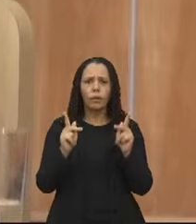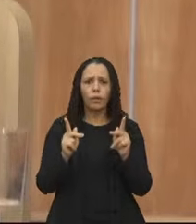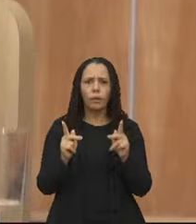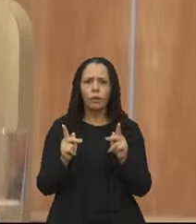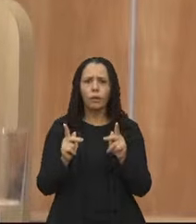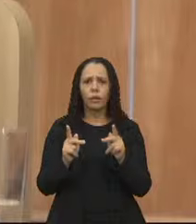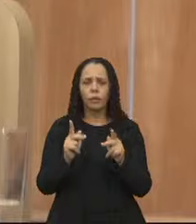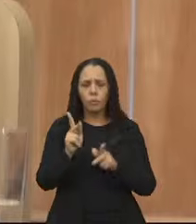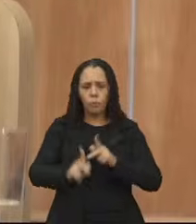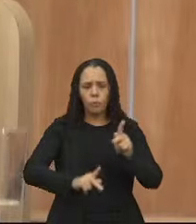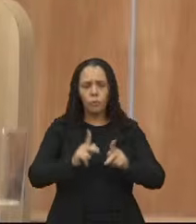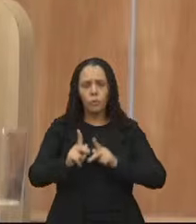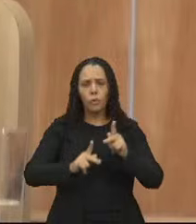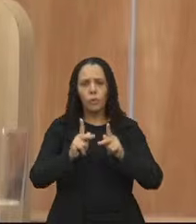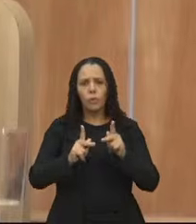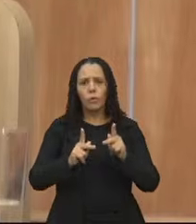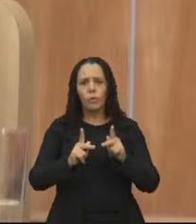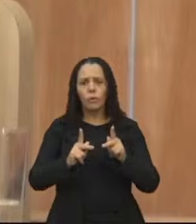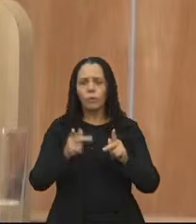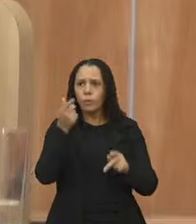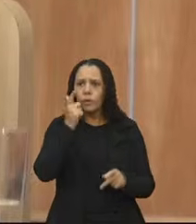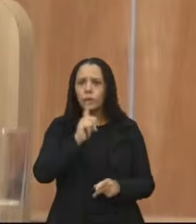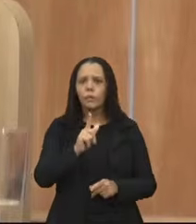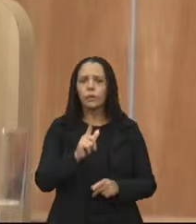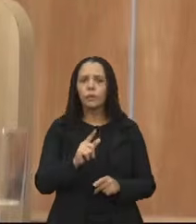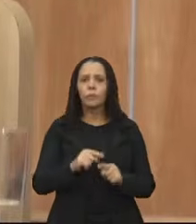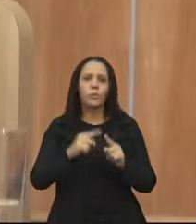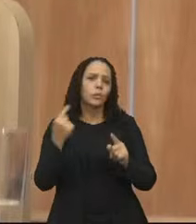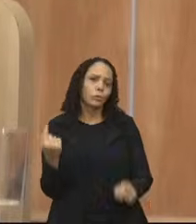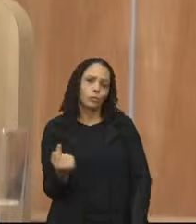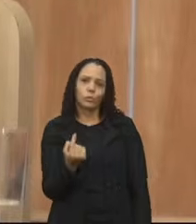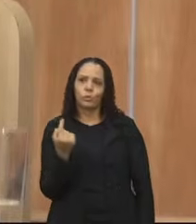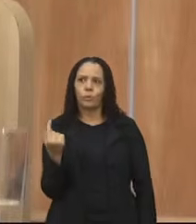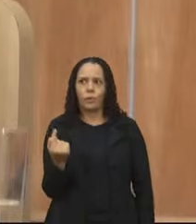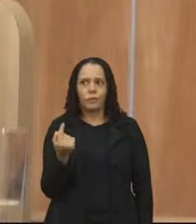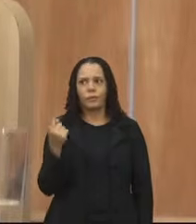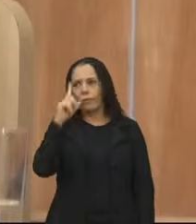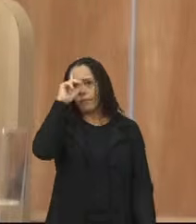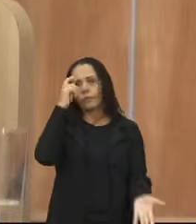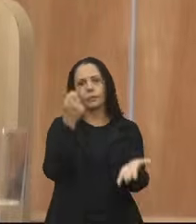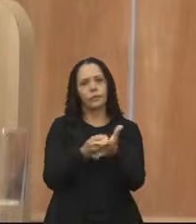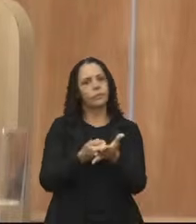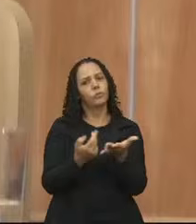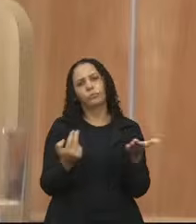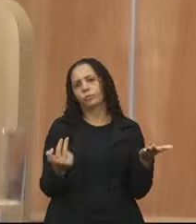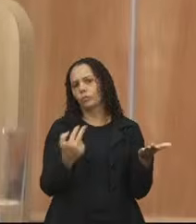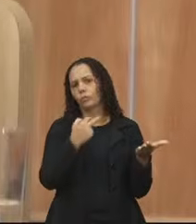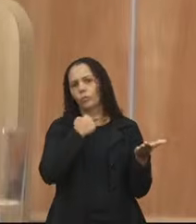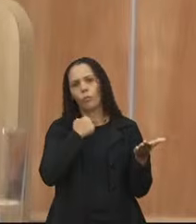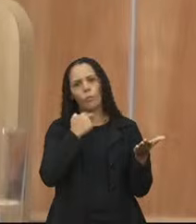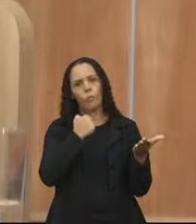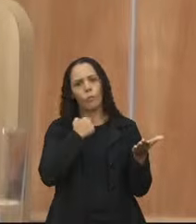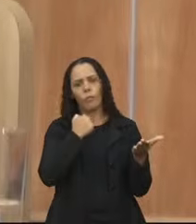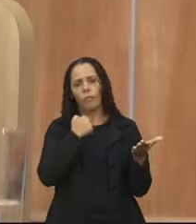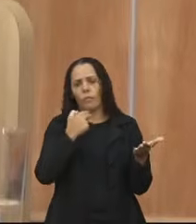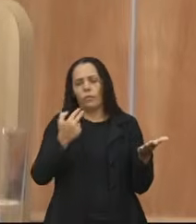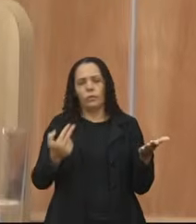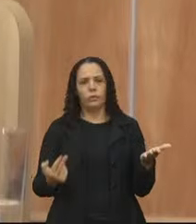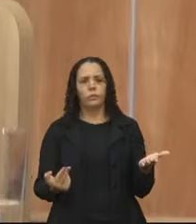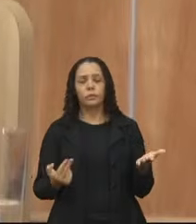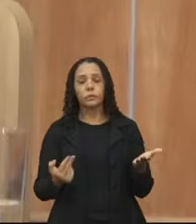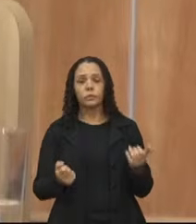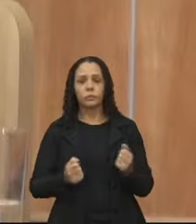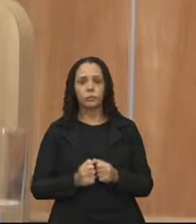ganha. Só que não dá para fazer isso sozinho, achando que a gente tem todas as respostas, achando que a gente é o todo-poderoso, achando que a gente vai